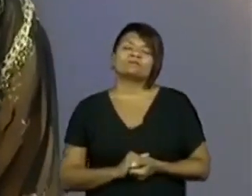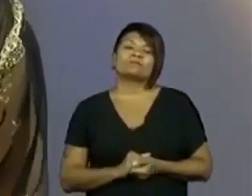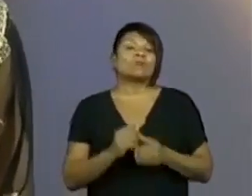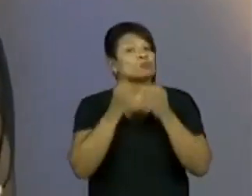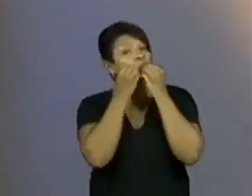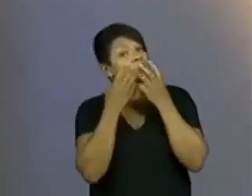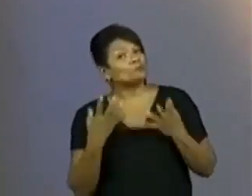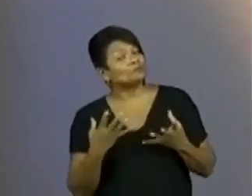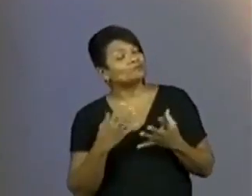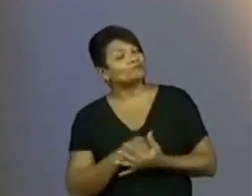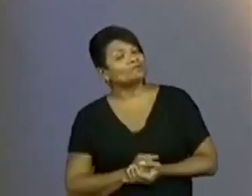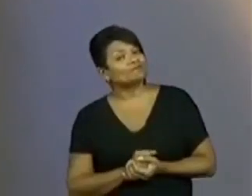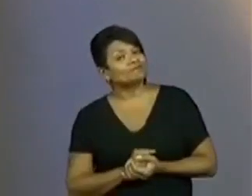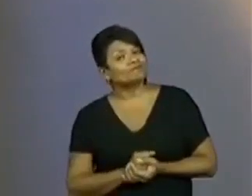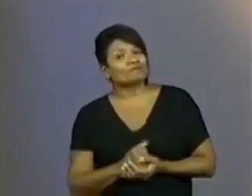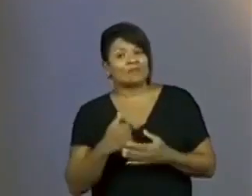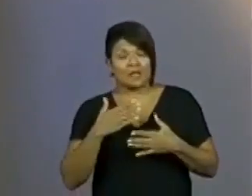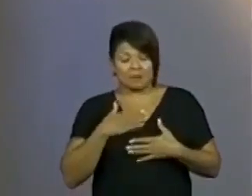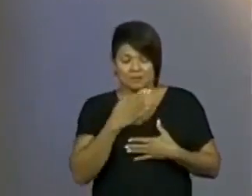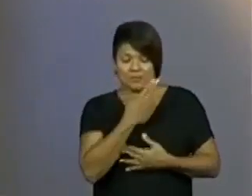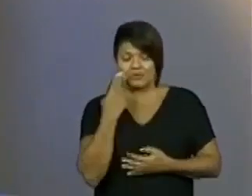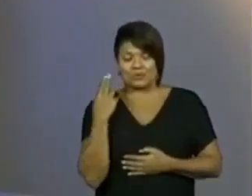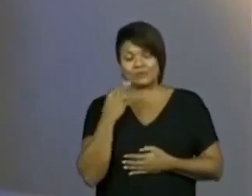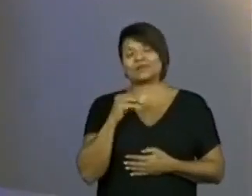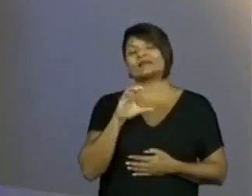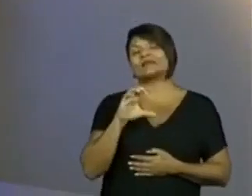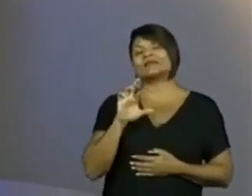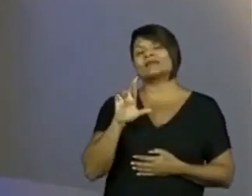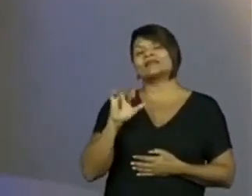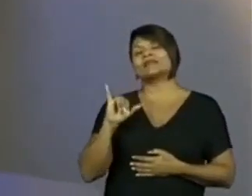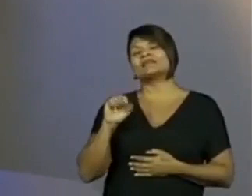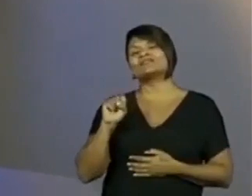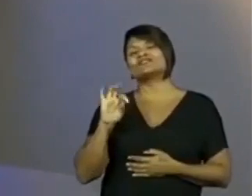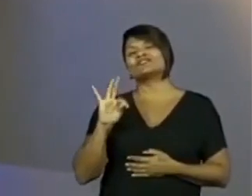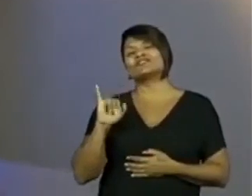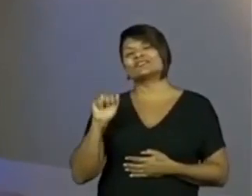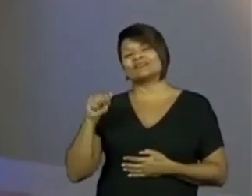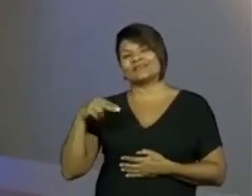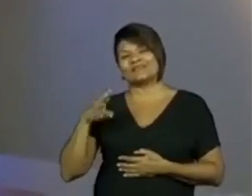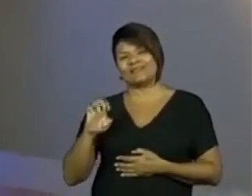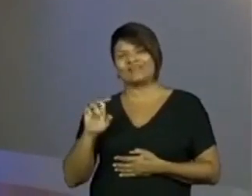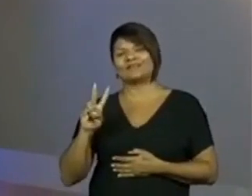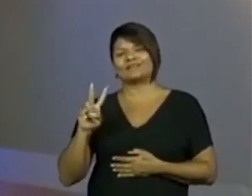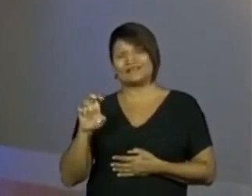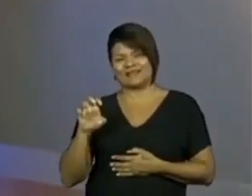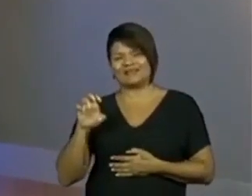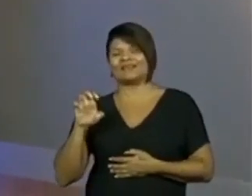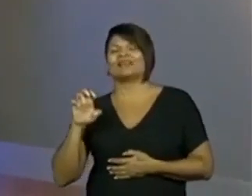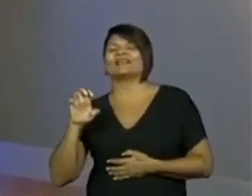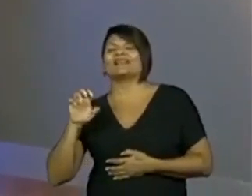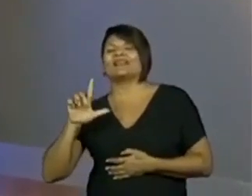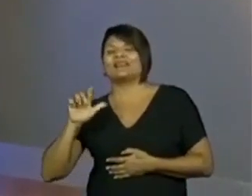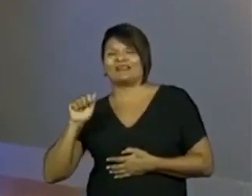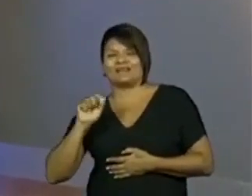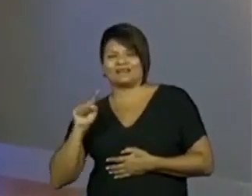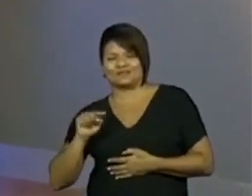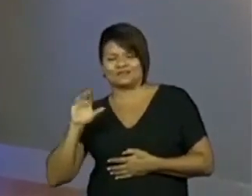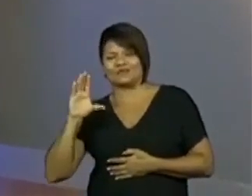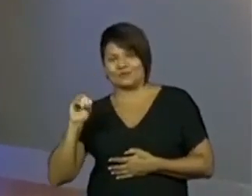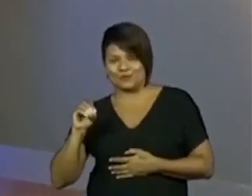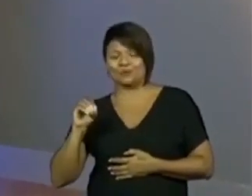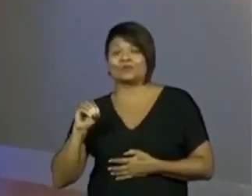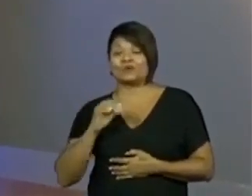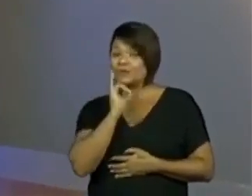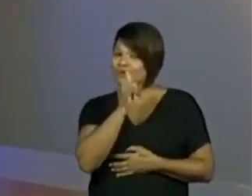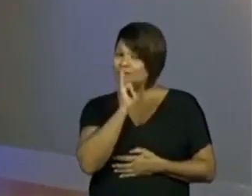Bom, eu sou a Cristiane Velasco, contadora de histórias, educadora, e como